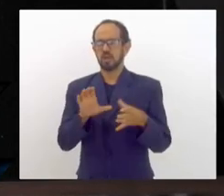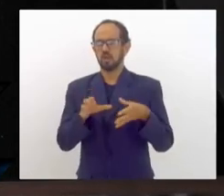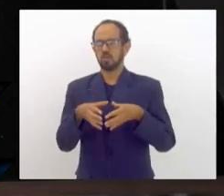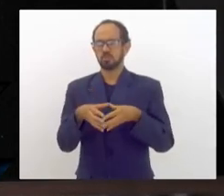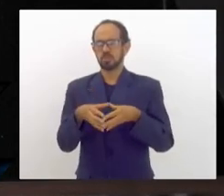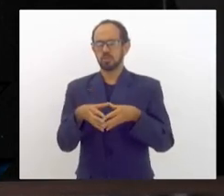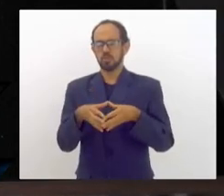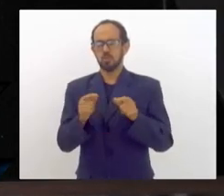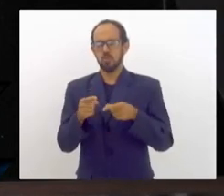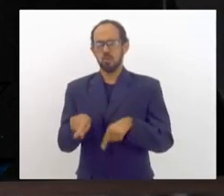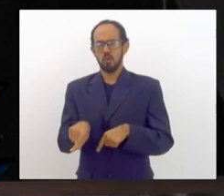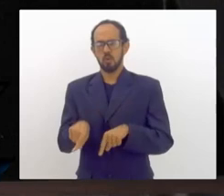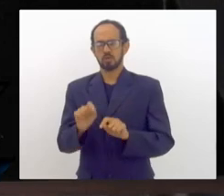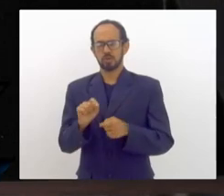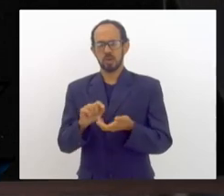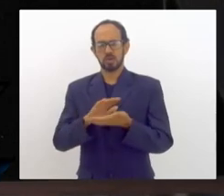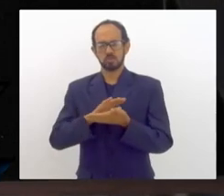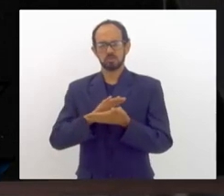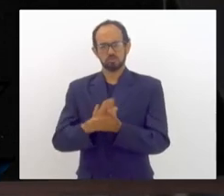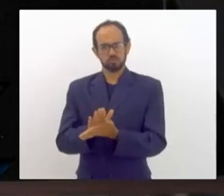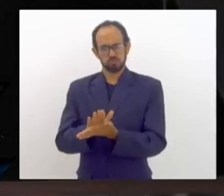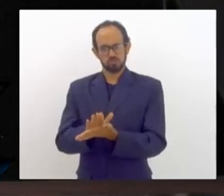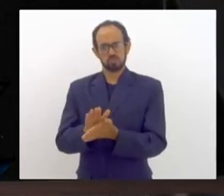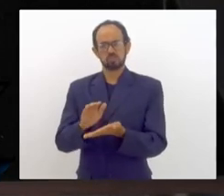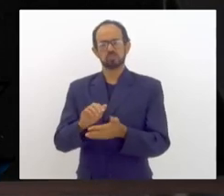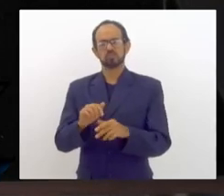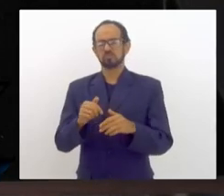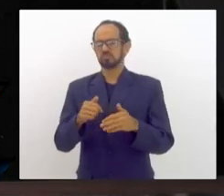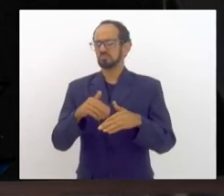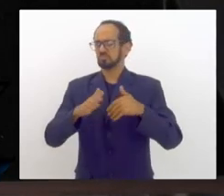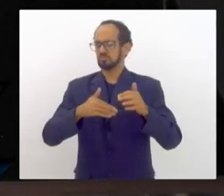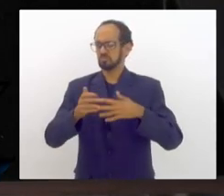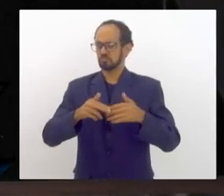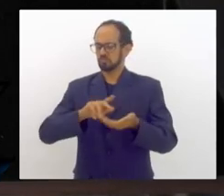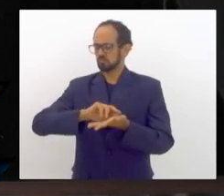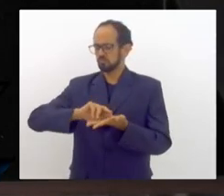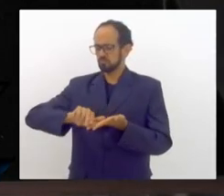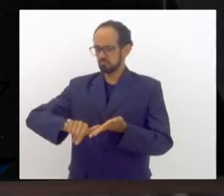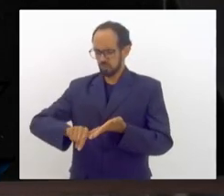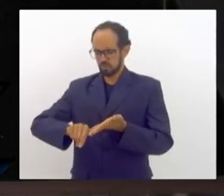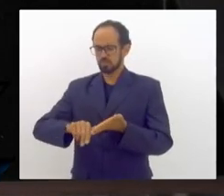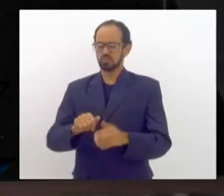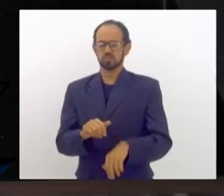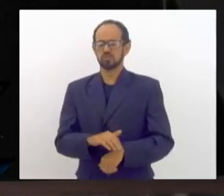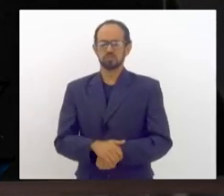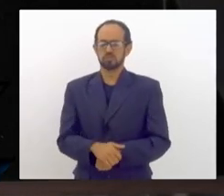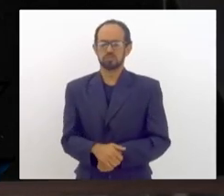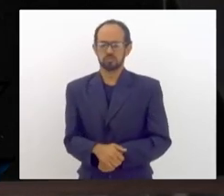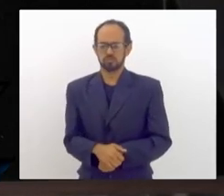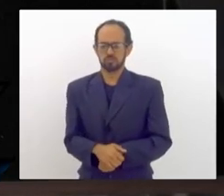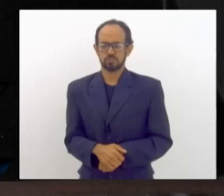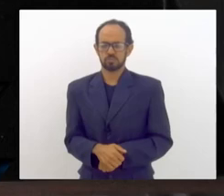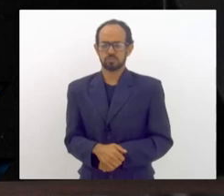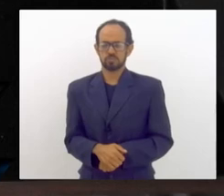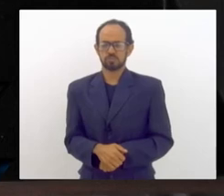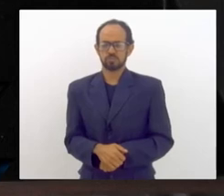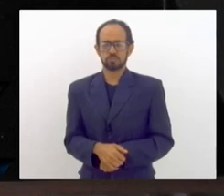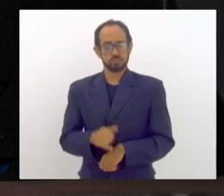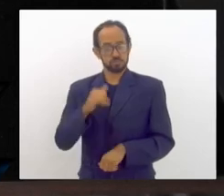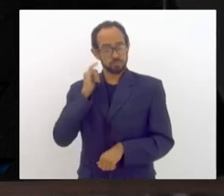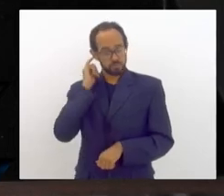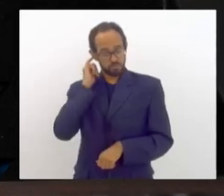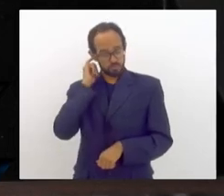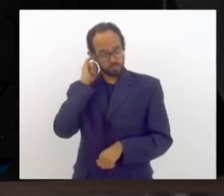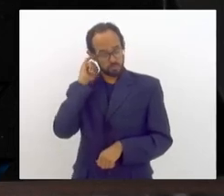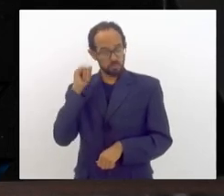Combate às Opressões por Discriminação, de Combate aos Preconceitos e Discriminações, né, que cuida